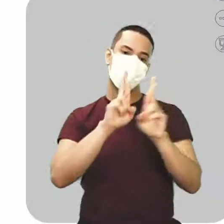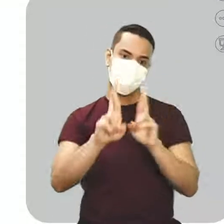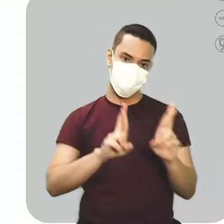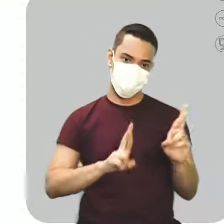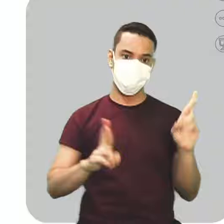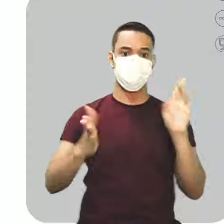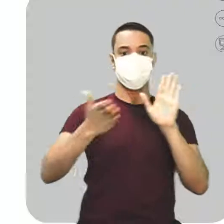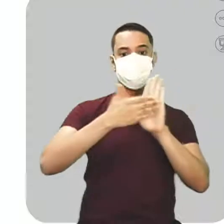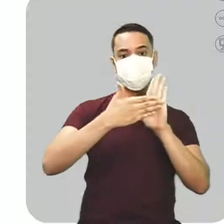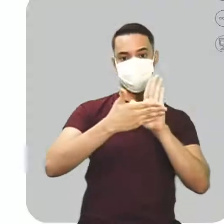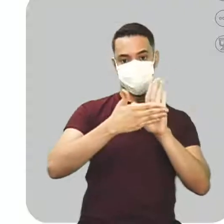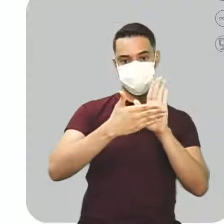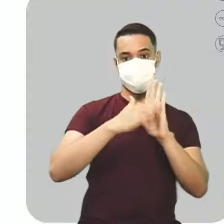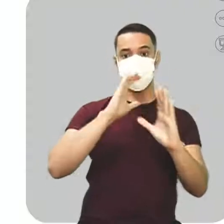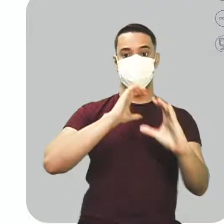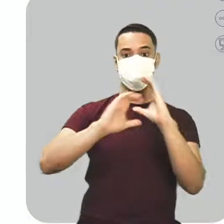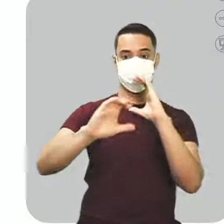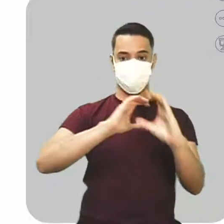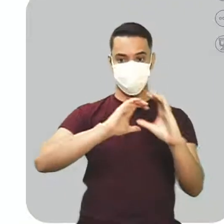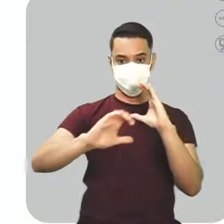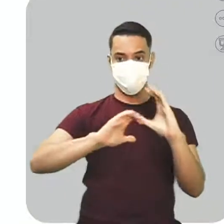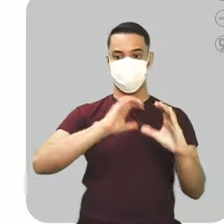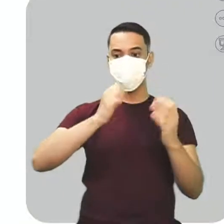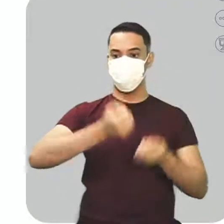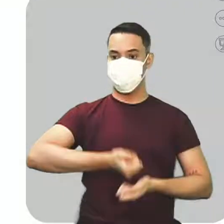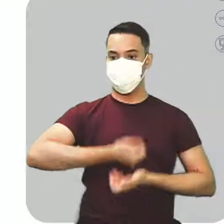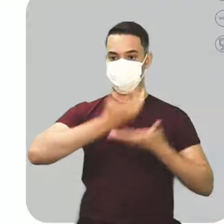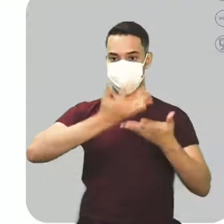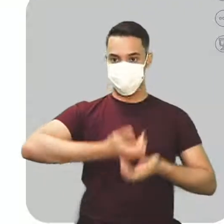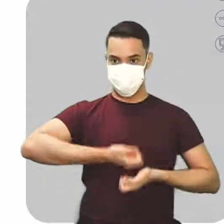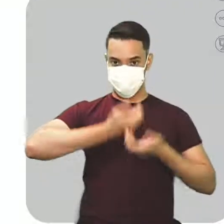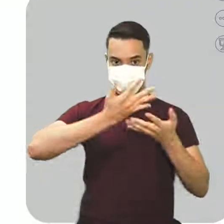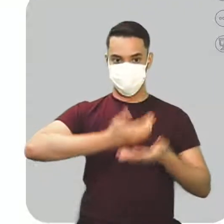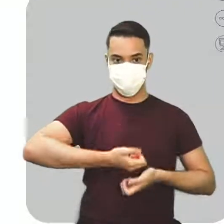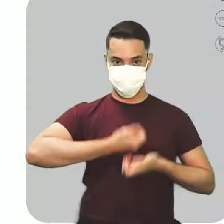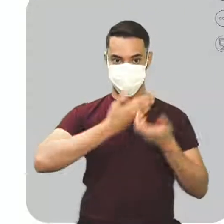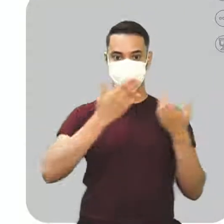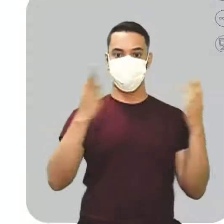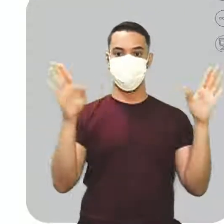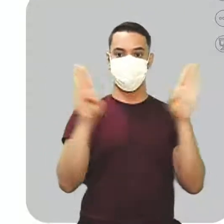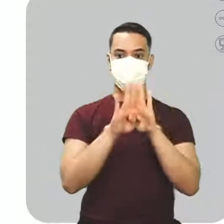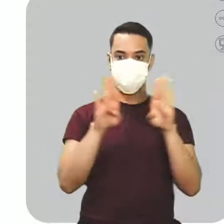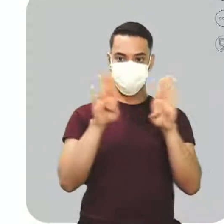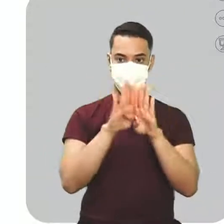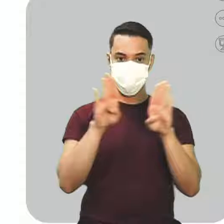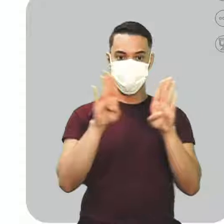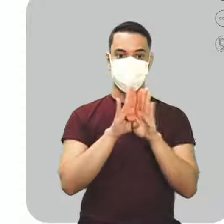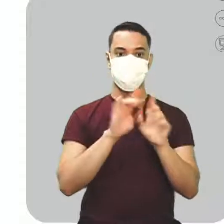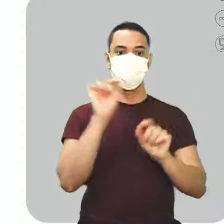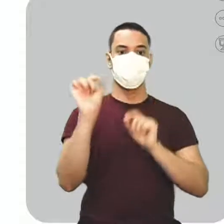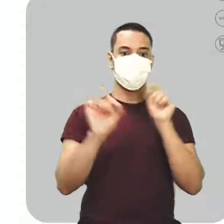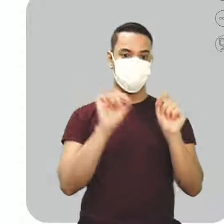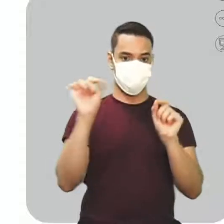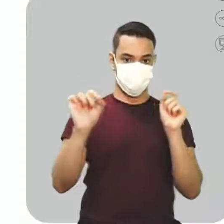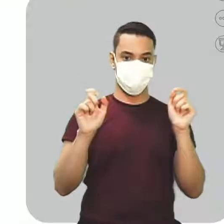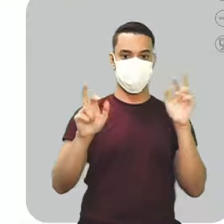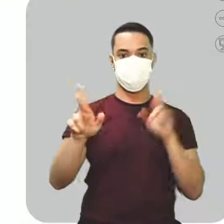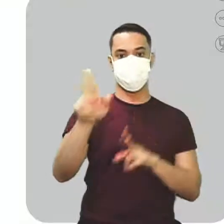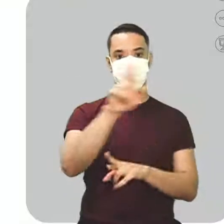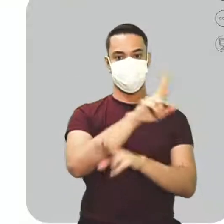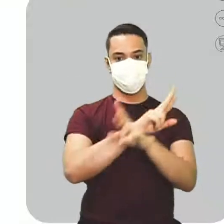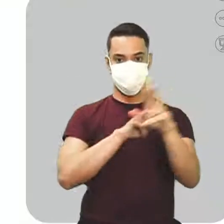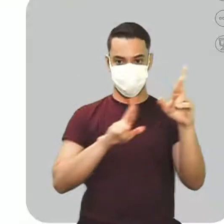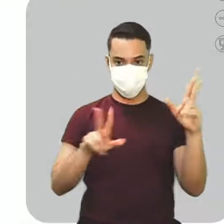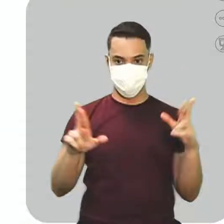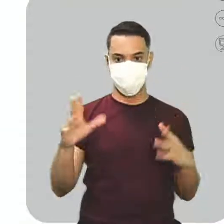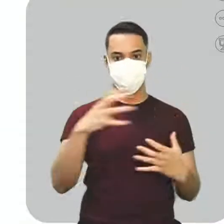diferentes propósitos comunicativos e expressivos, considerando as diferentes